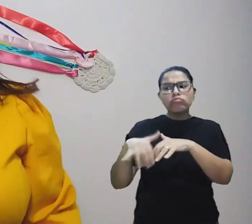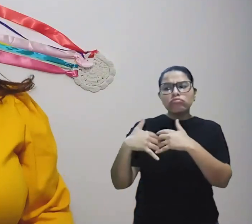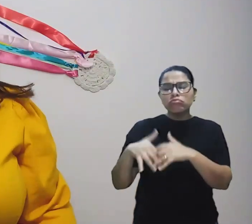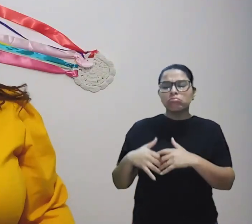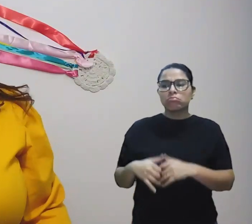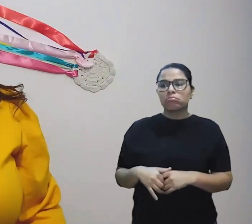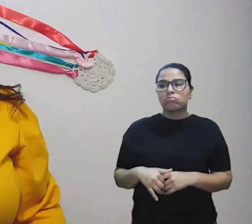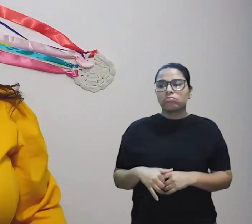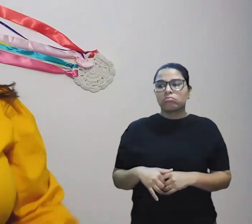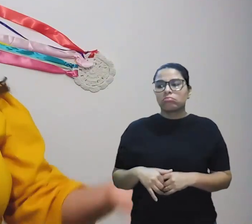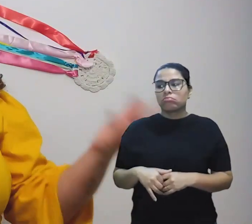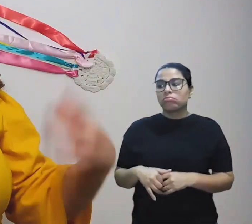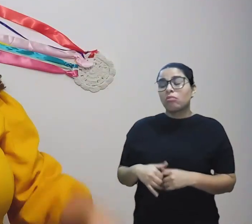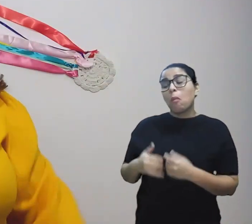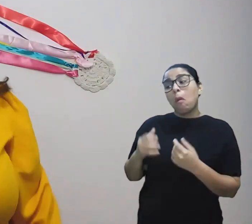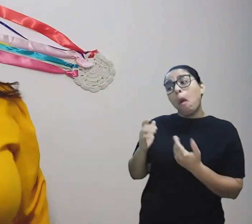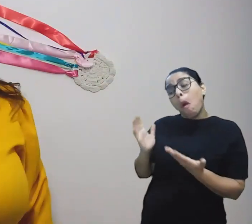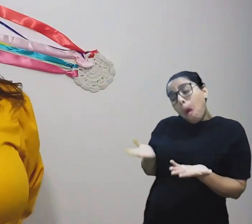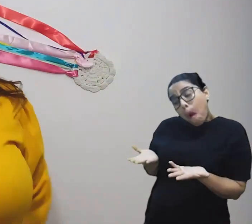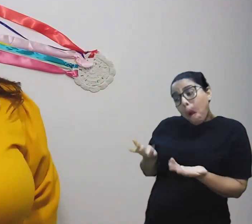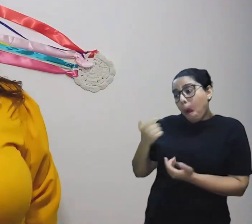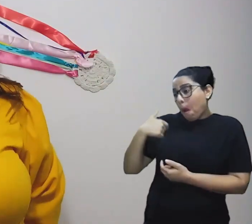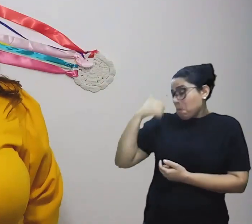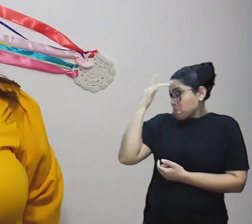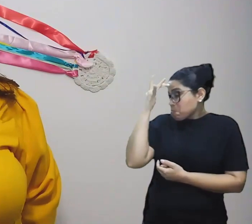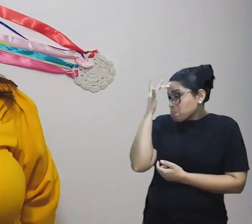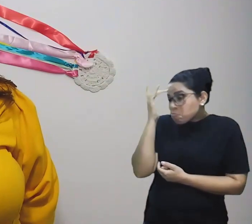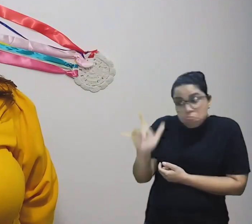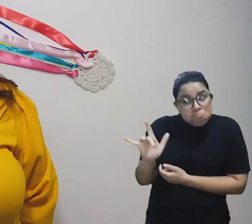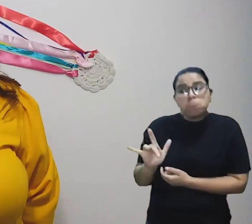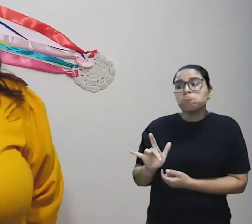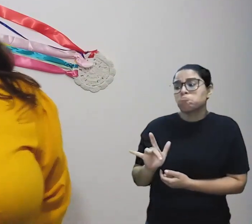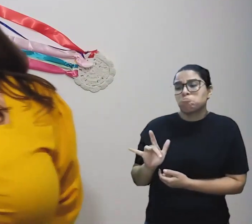se eu tenho não. Eu nunca parei pra pensar nisso.